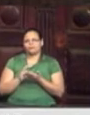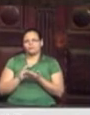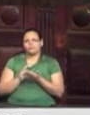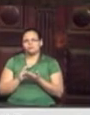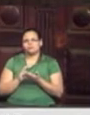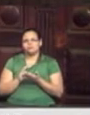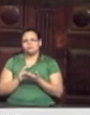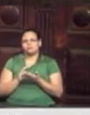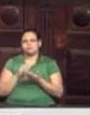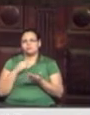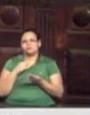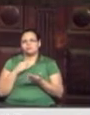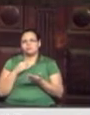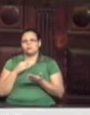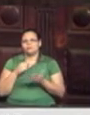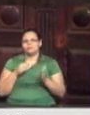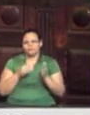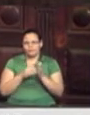originários